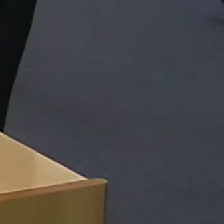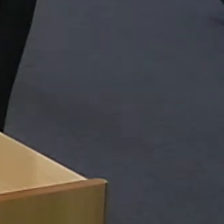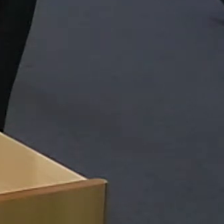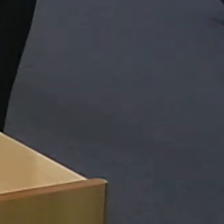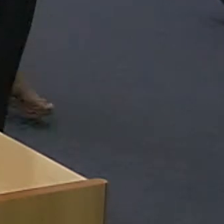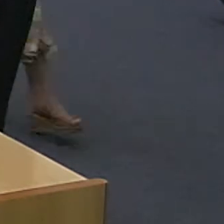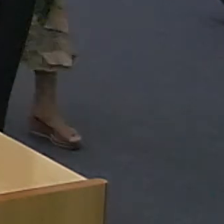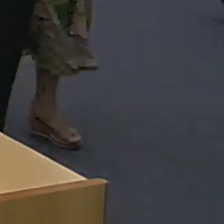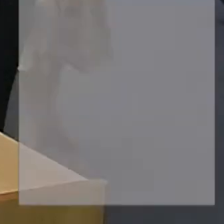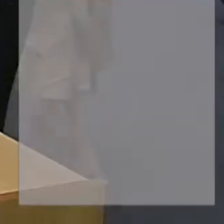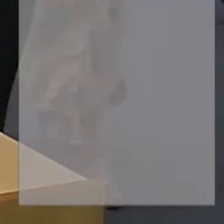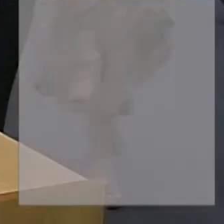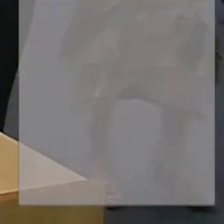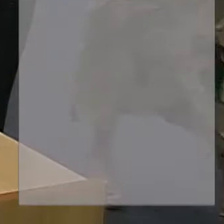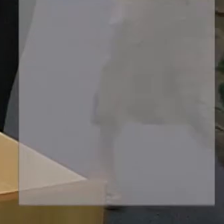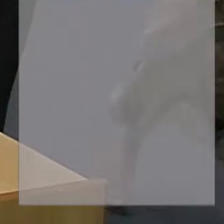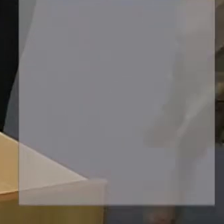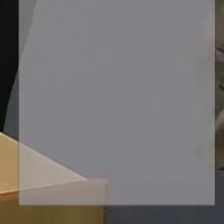convoco